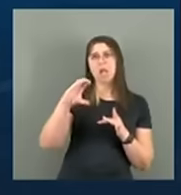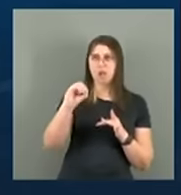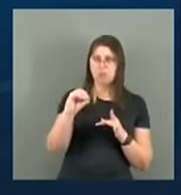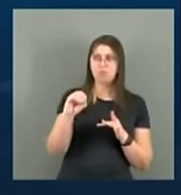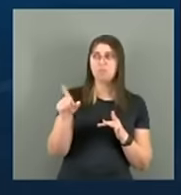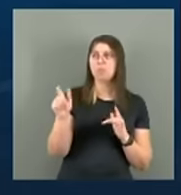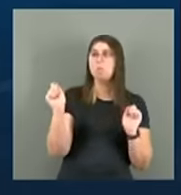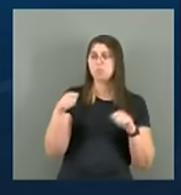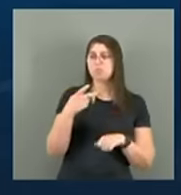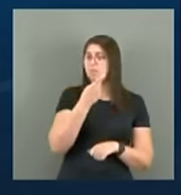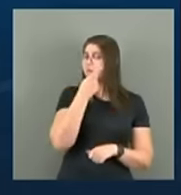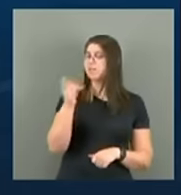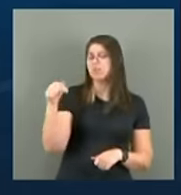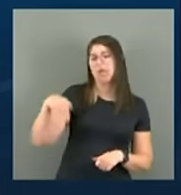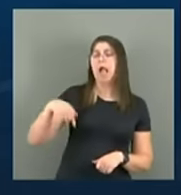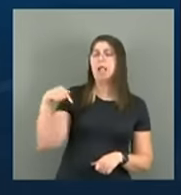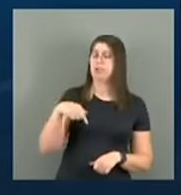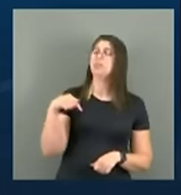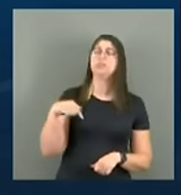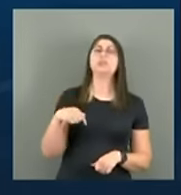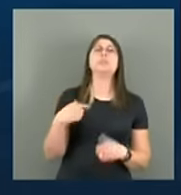poder vir aqui, a gente vai, eu vou fazer